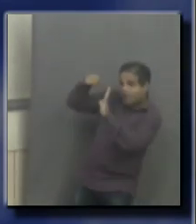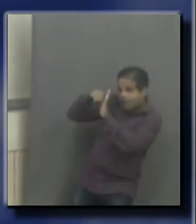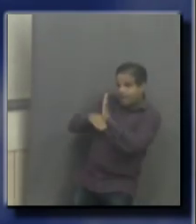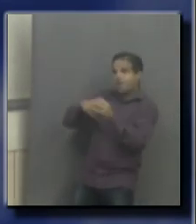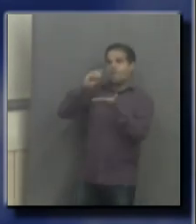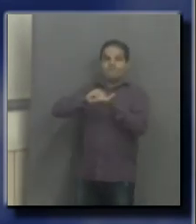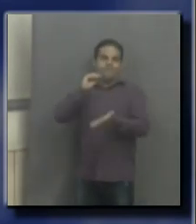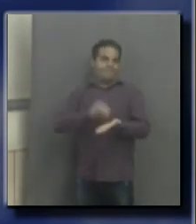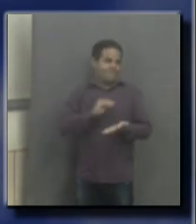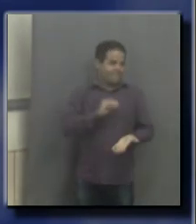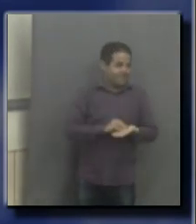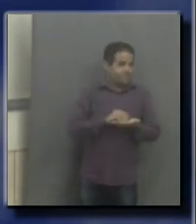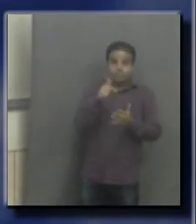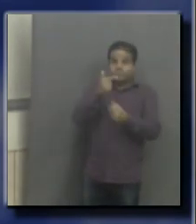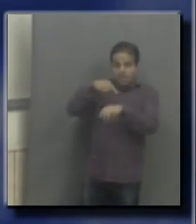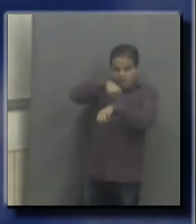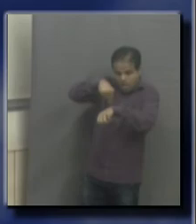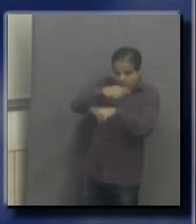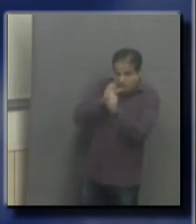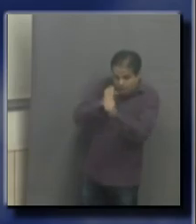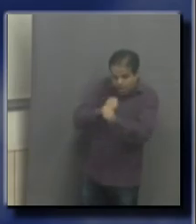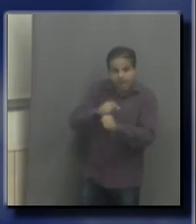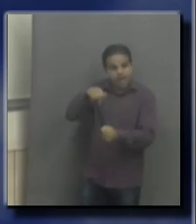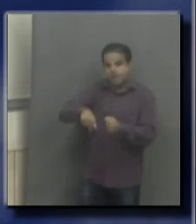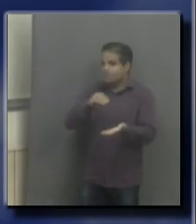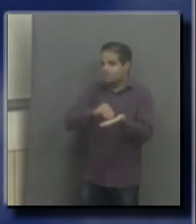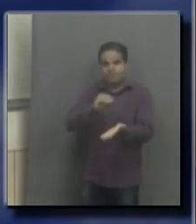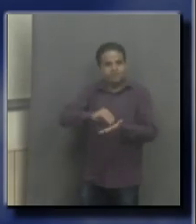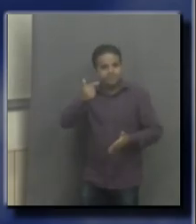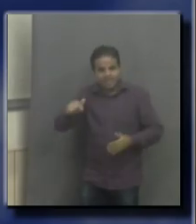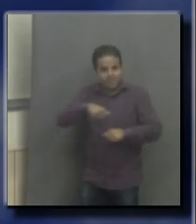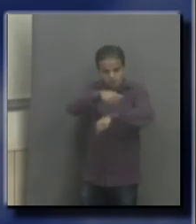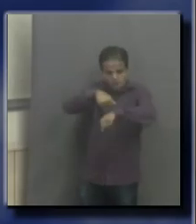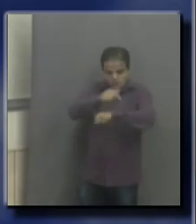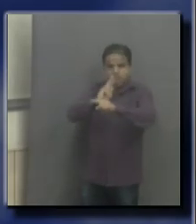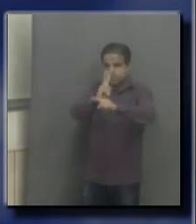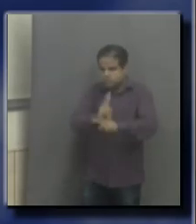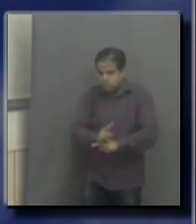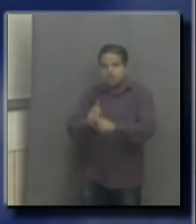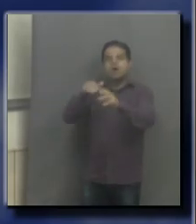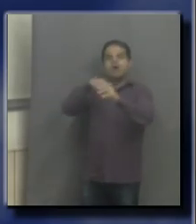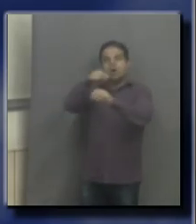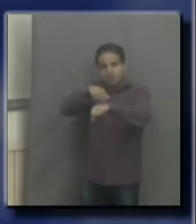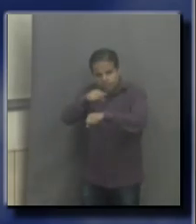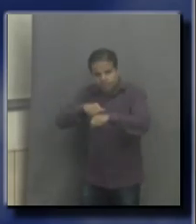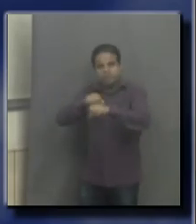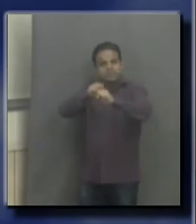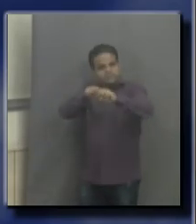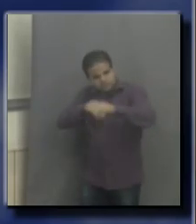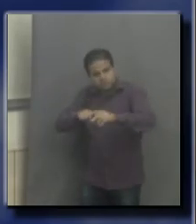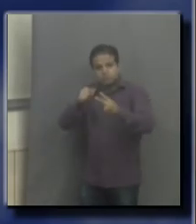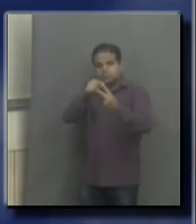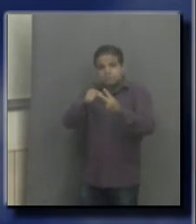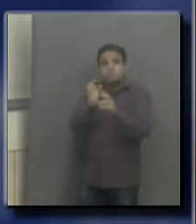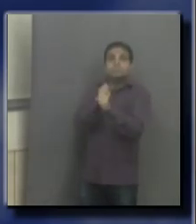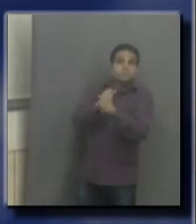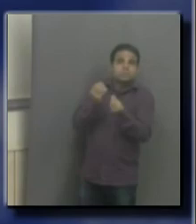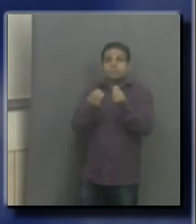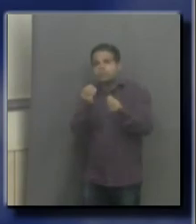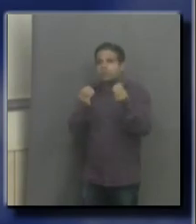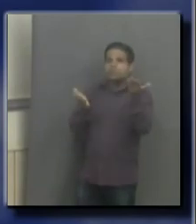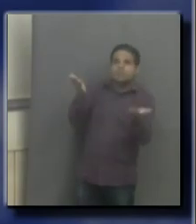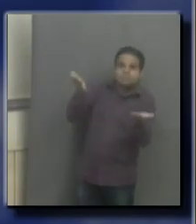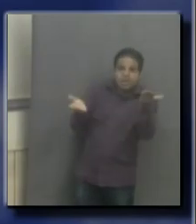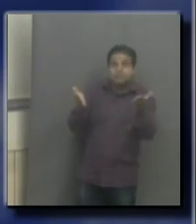como se computa a carga horária de estágio. Conta a hora de supervisão, conta a hora de atividade, conta as duas coisas, em que